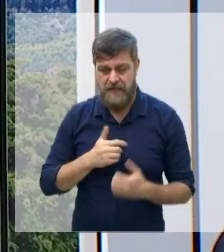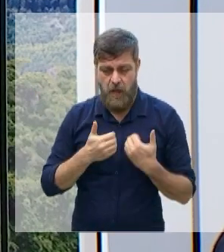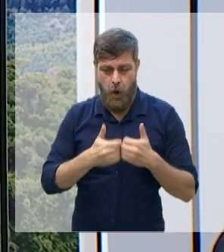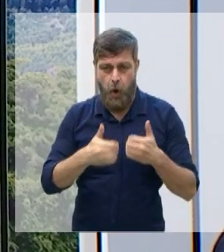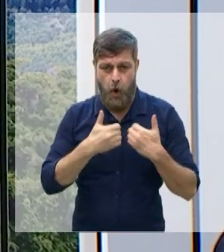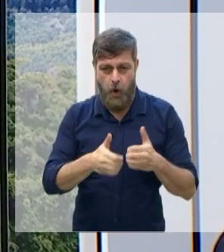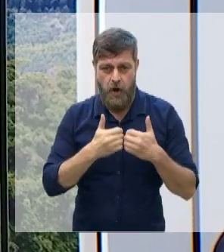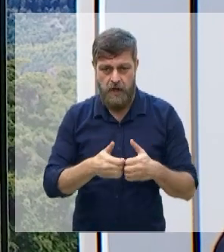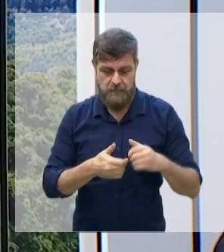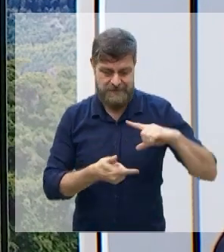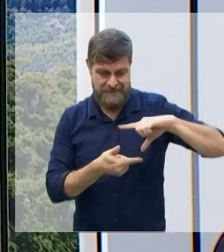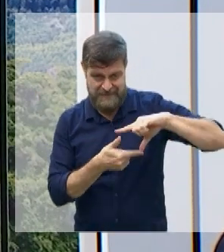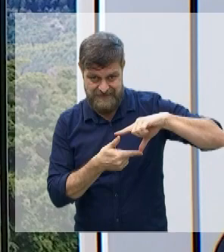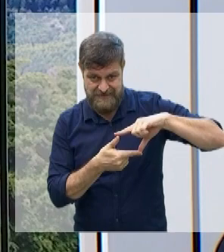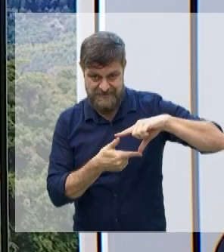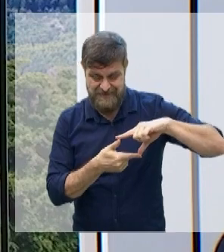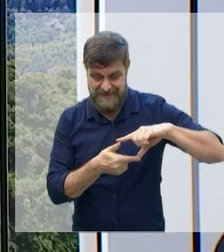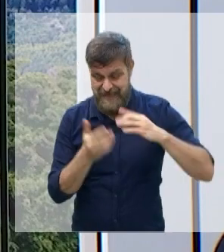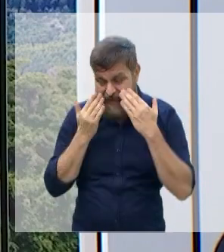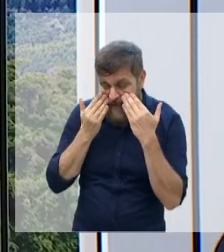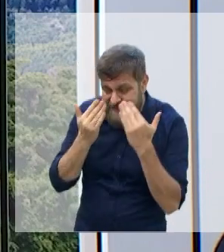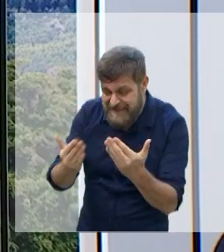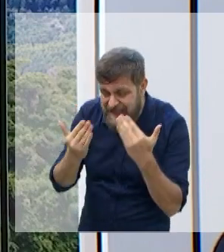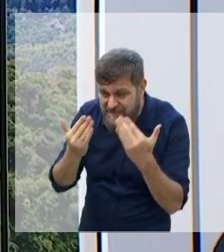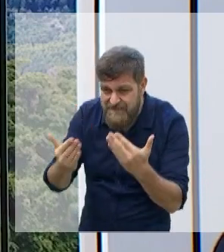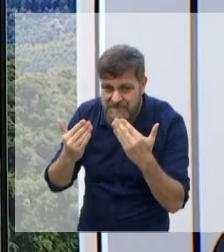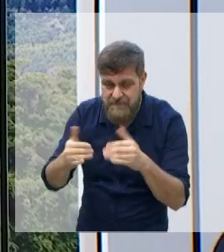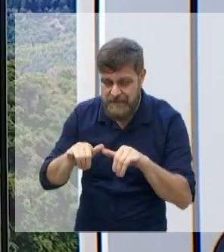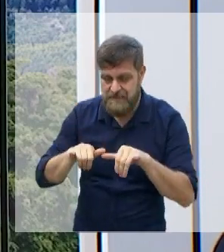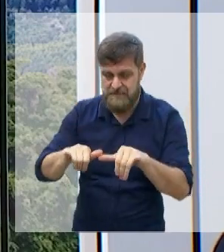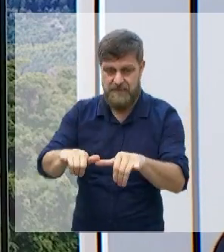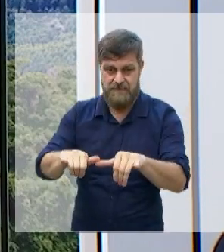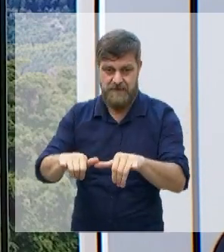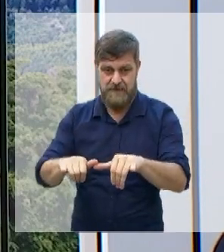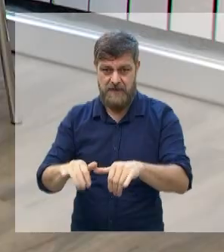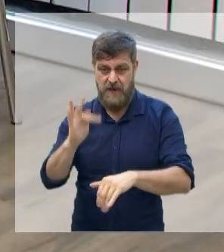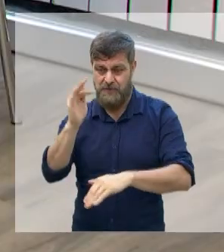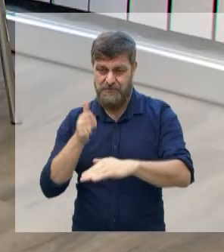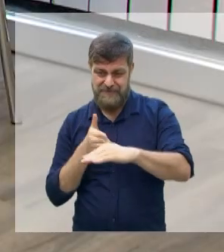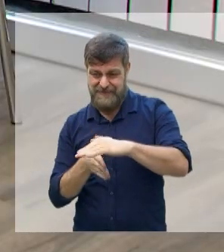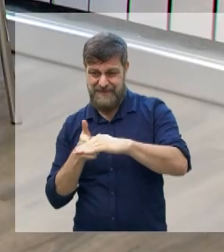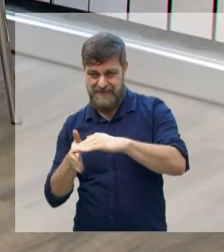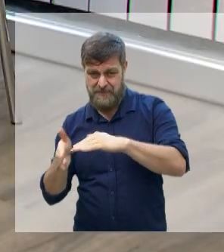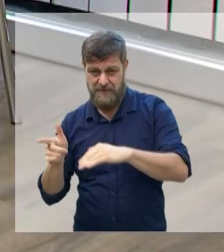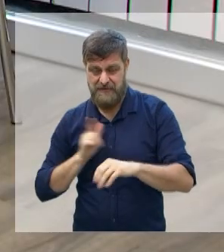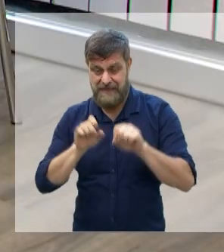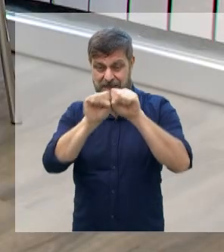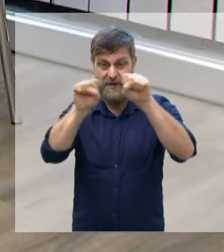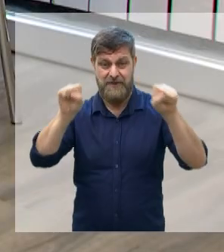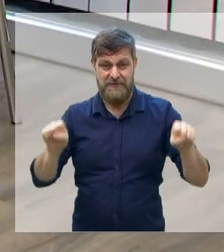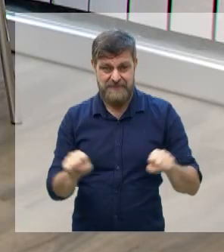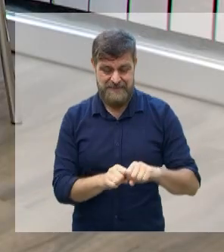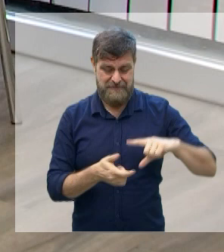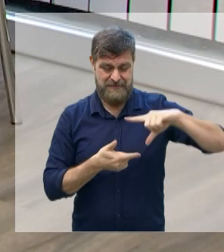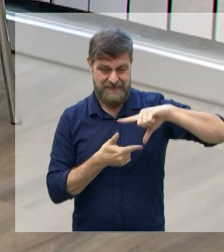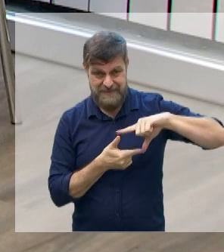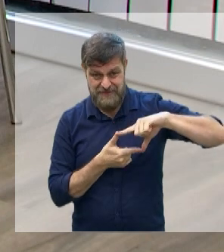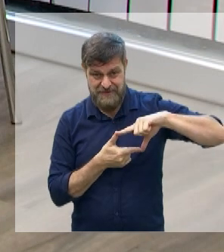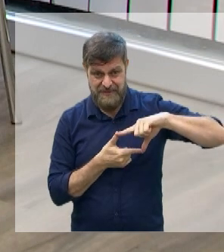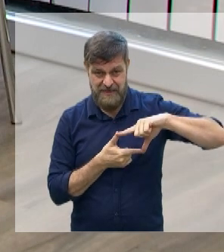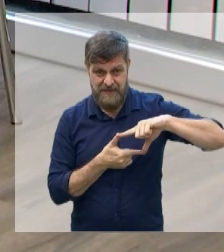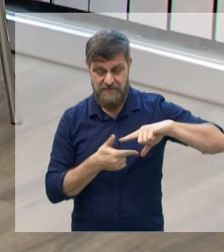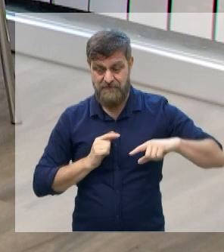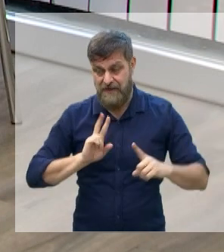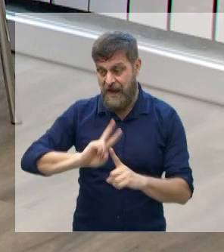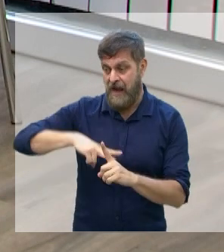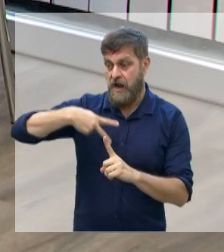o ônibus municipais em frente ao mercado no que a gente chama de terminar o mercado o sistema convencional vai mais do